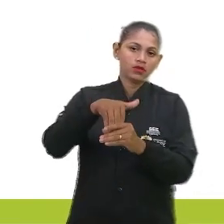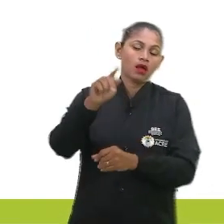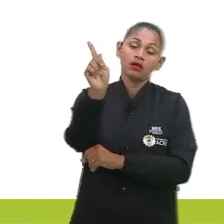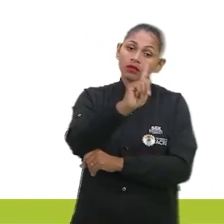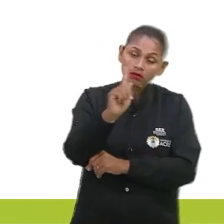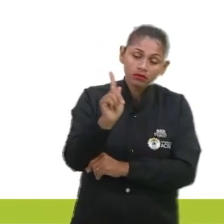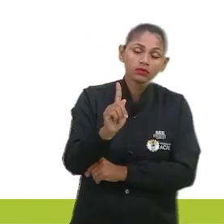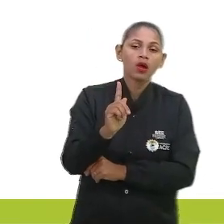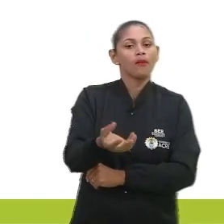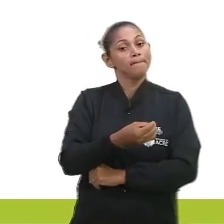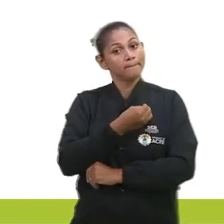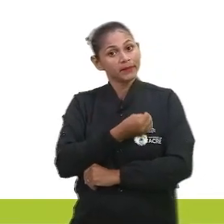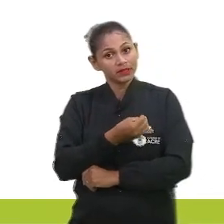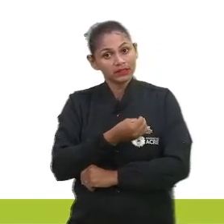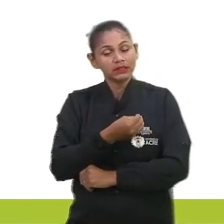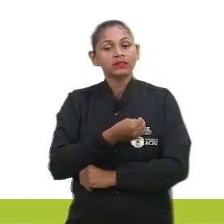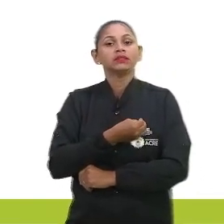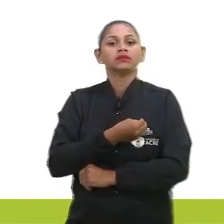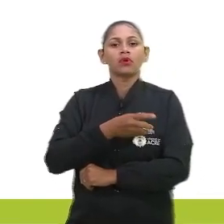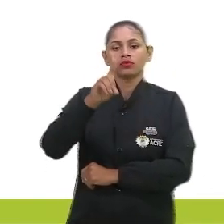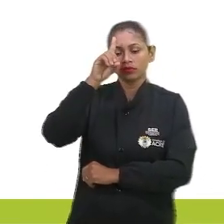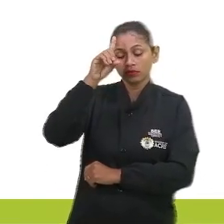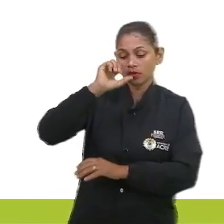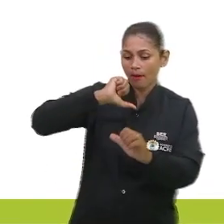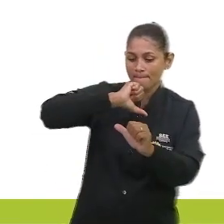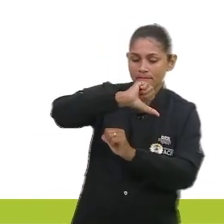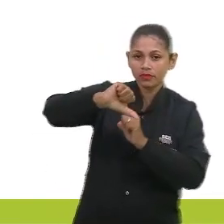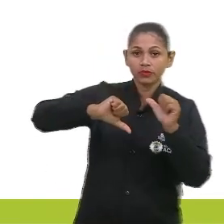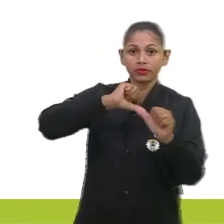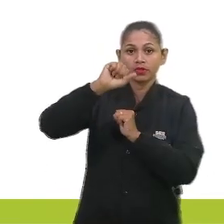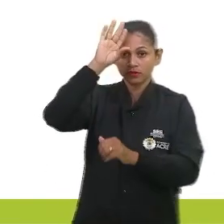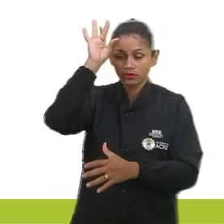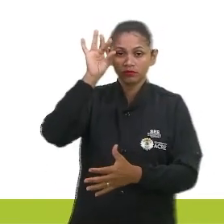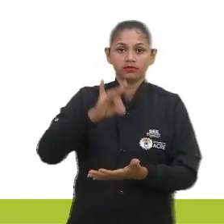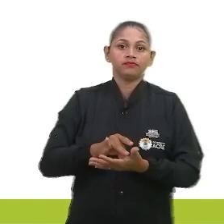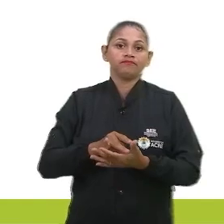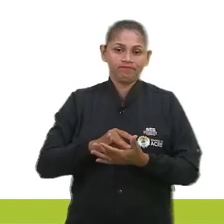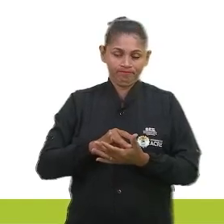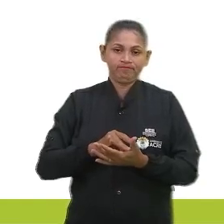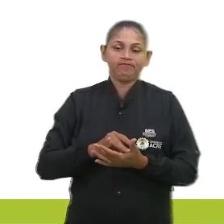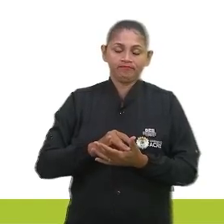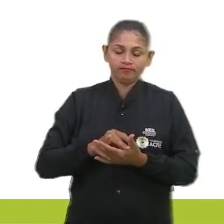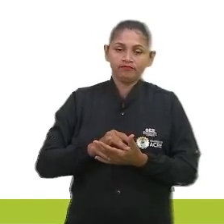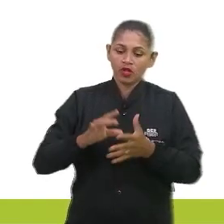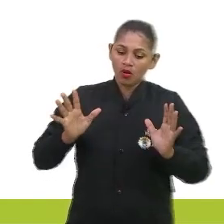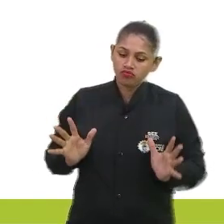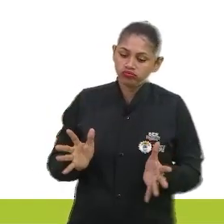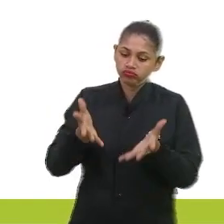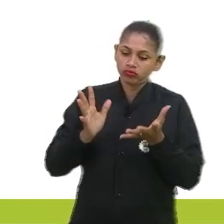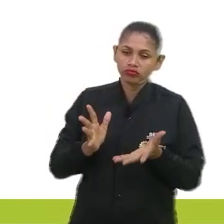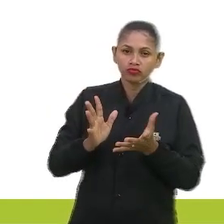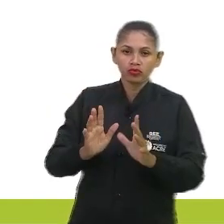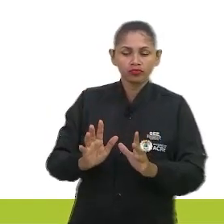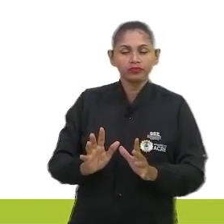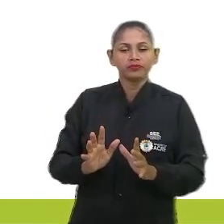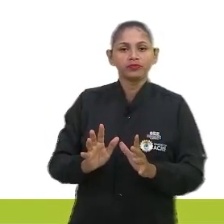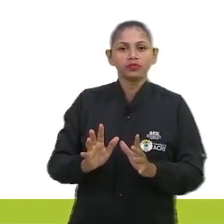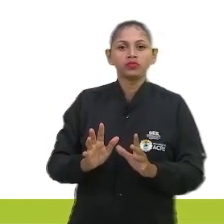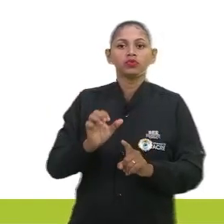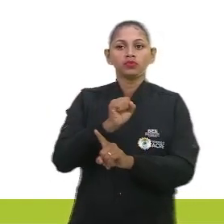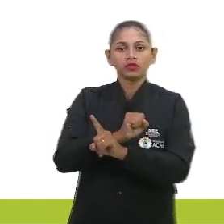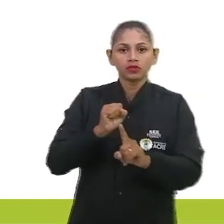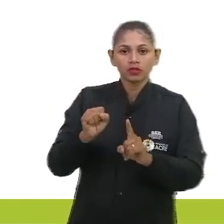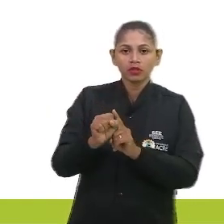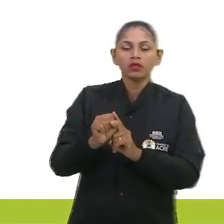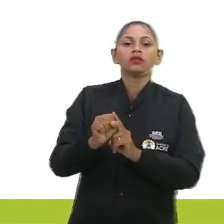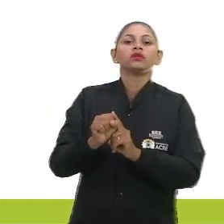é participar na transformação daquela realidade e contribuir para uma sociedade mais plural, mais democrática.